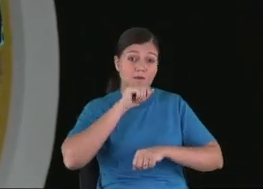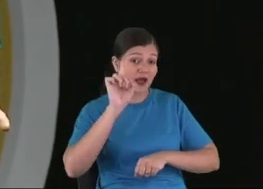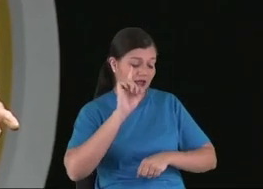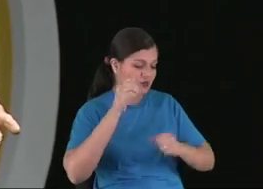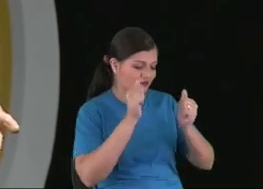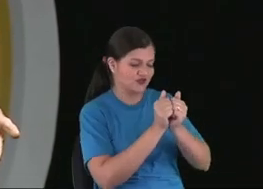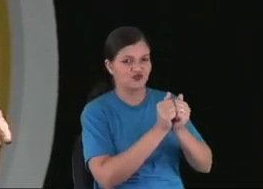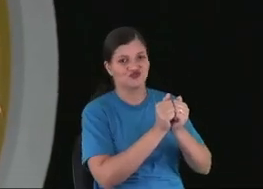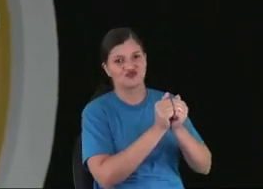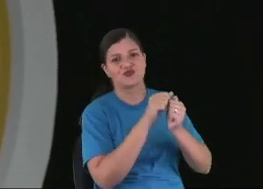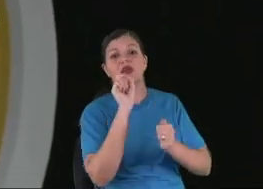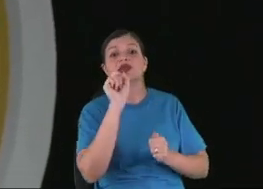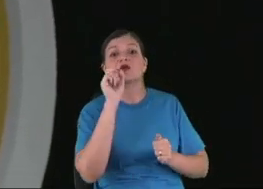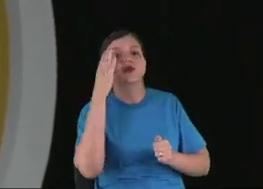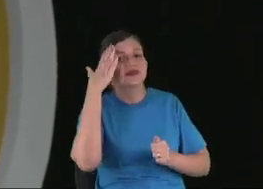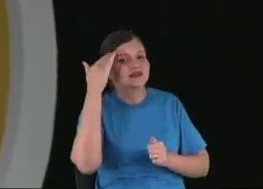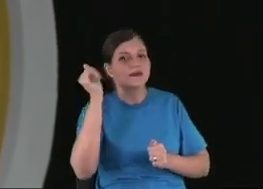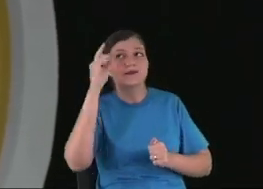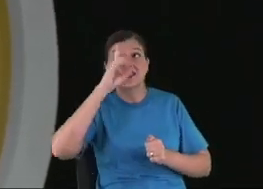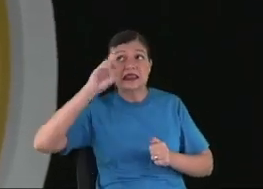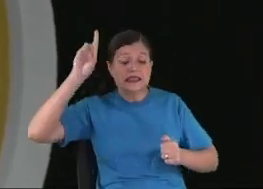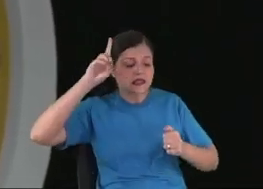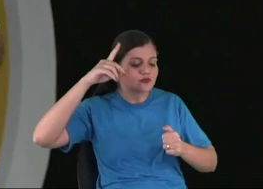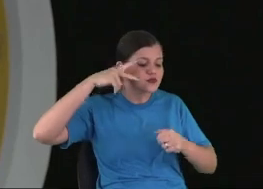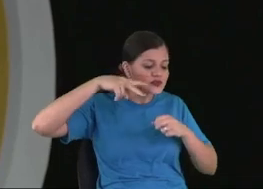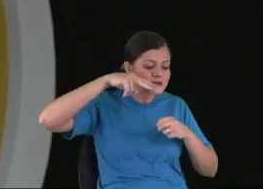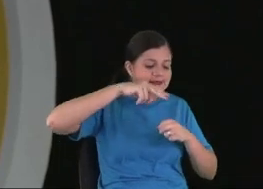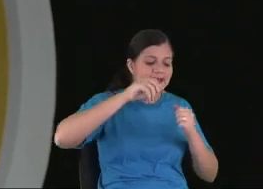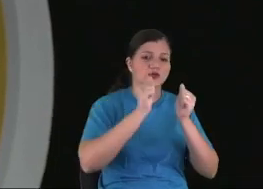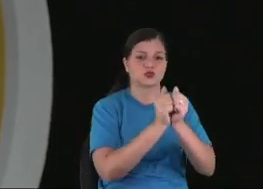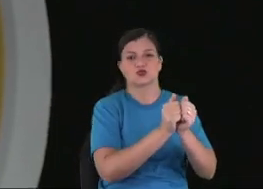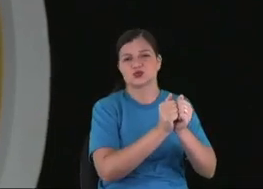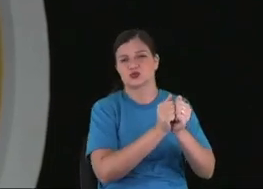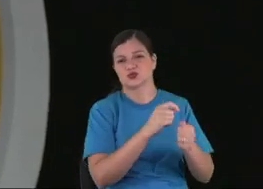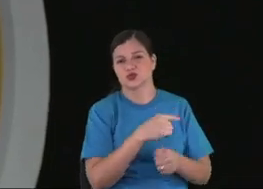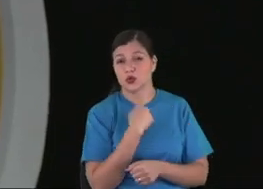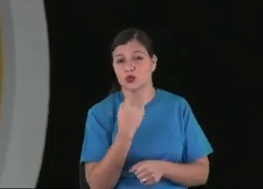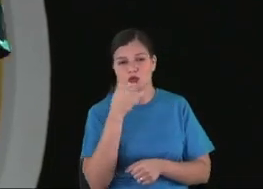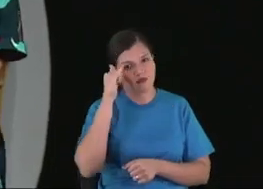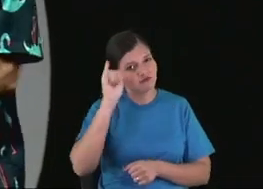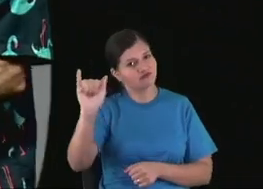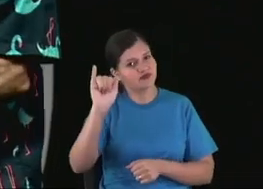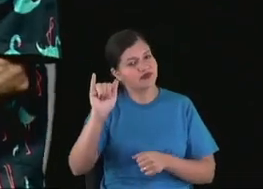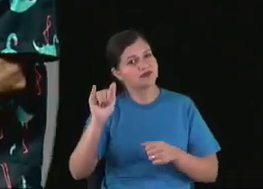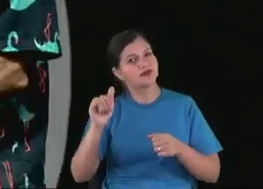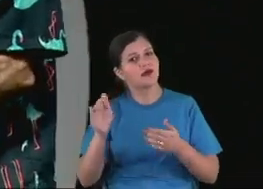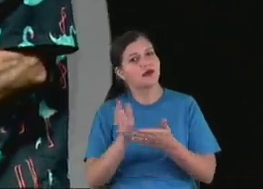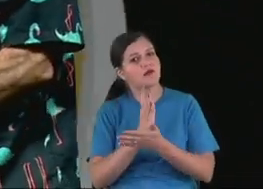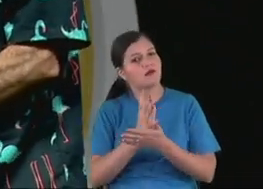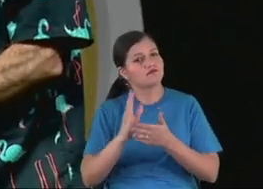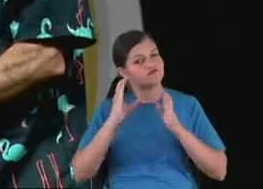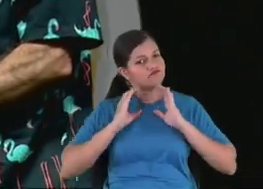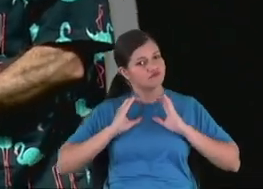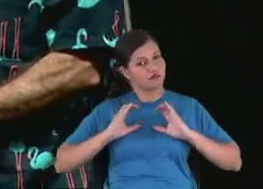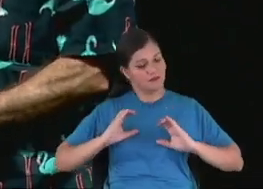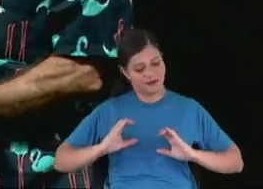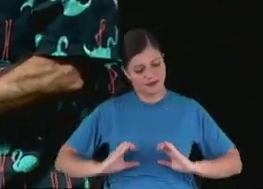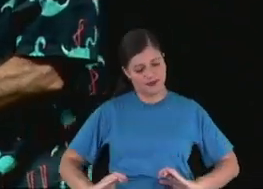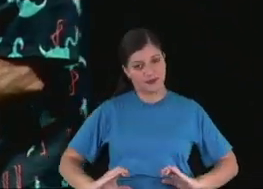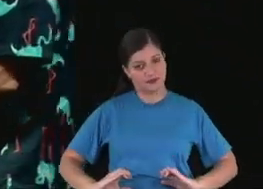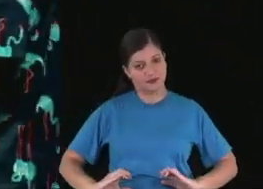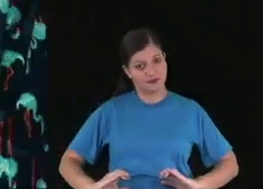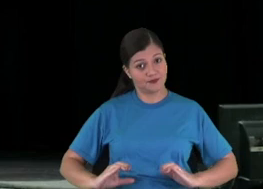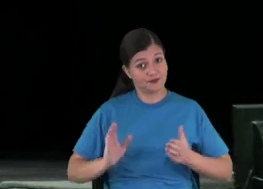E é saber que Deus está, que vai nos fazer evitar certos comportamentos,